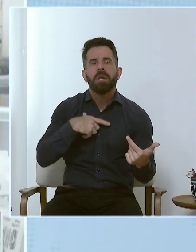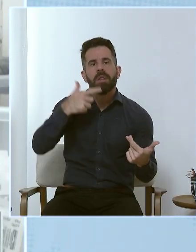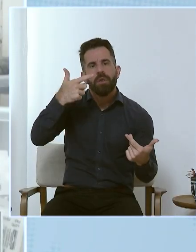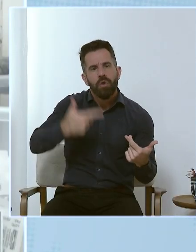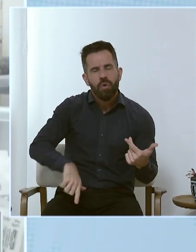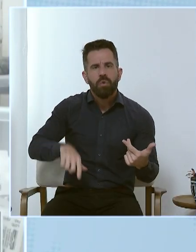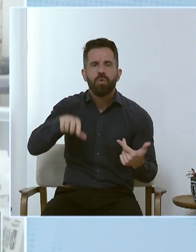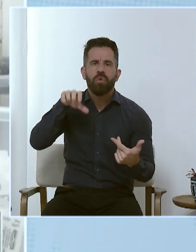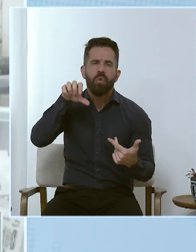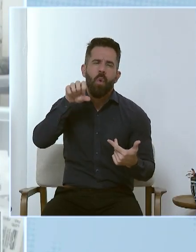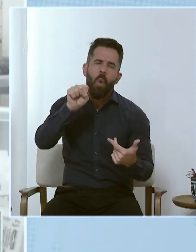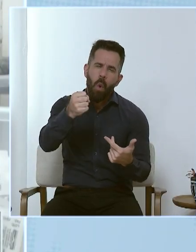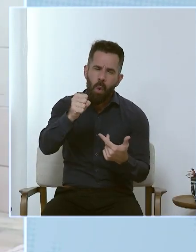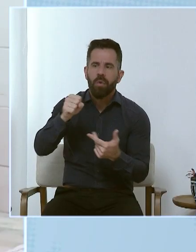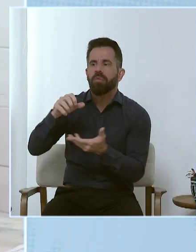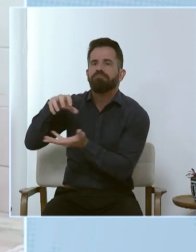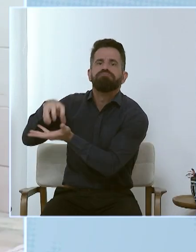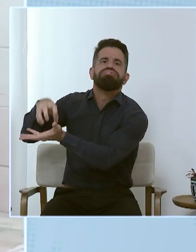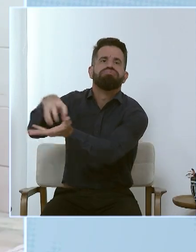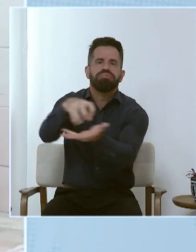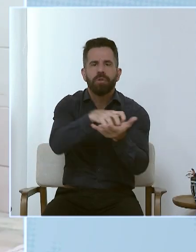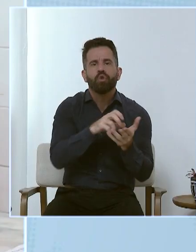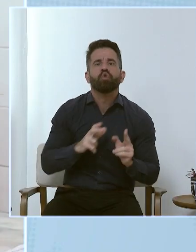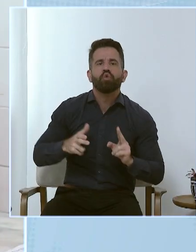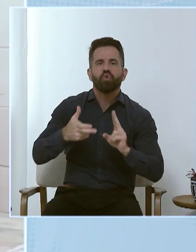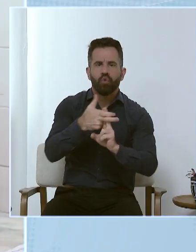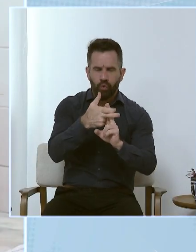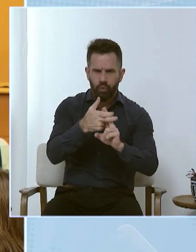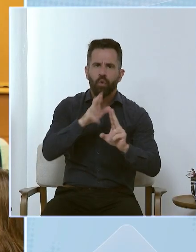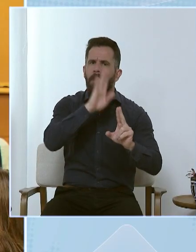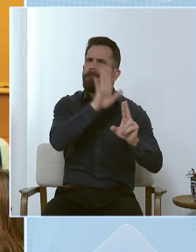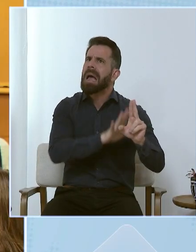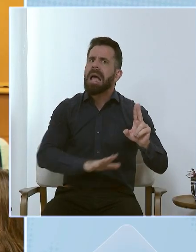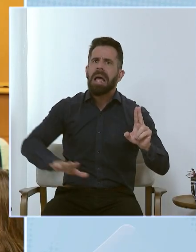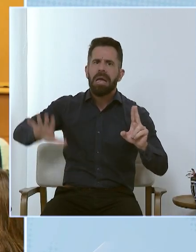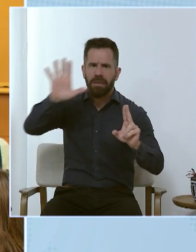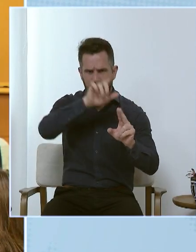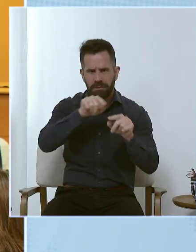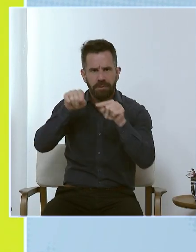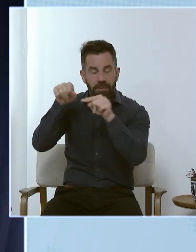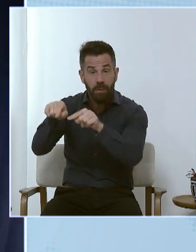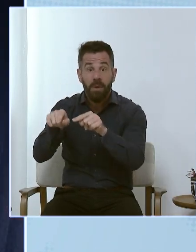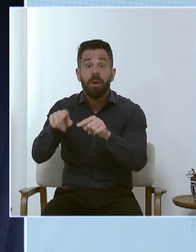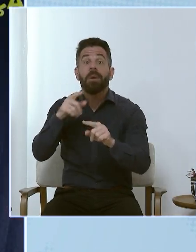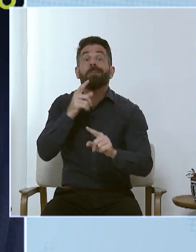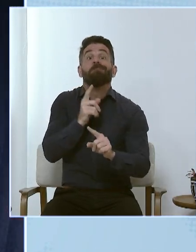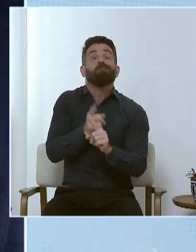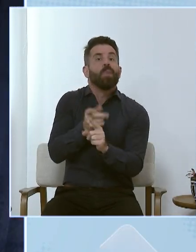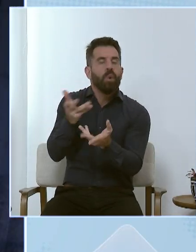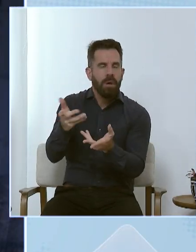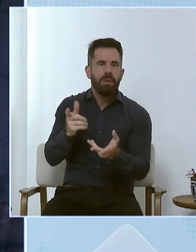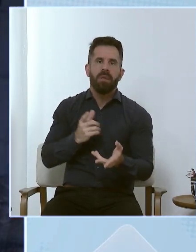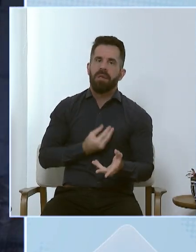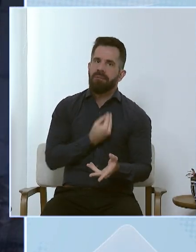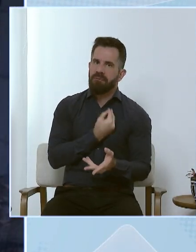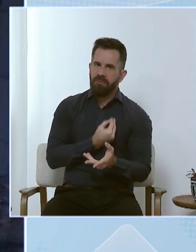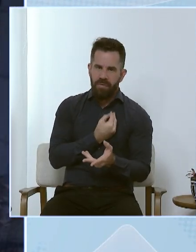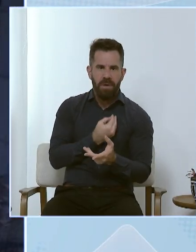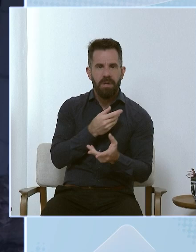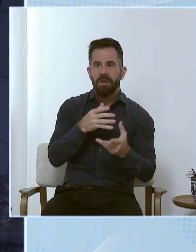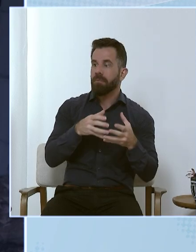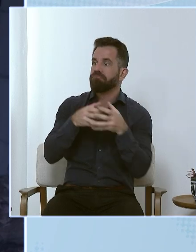da Força Nacional do SUS, distribuídas por todas as regiões do país. A ideia é que as equipes cheguem a